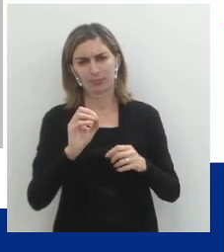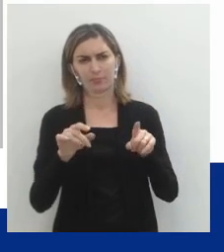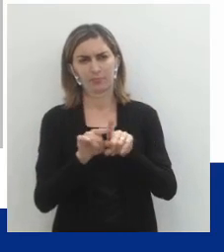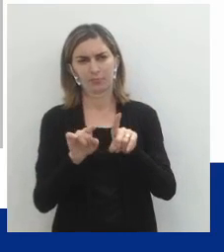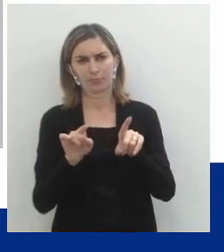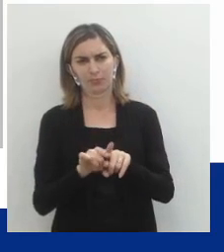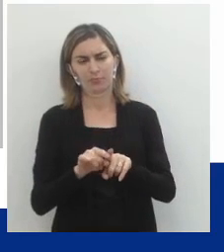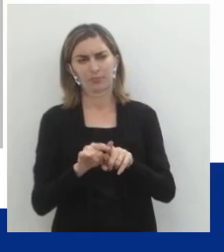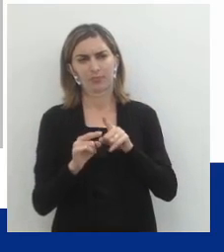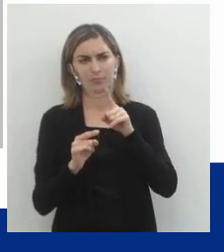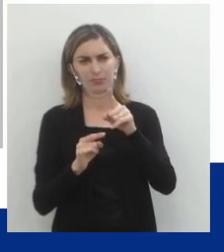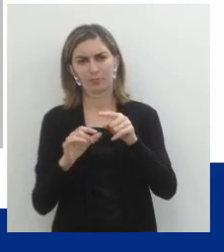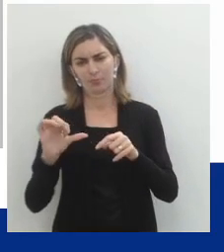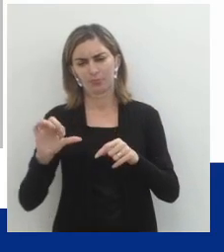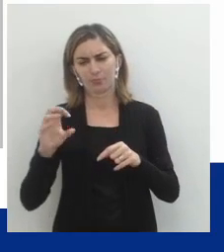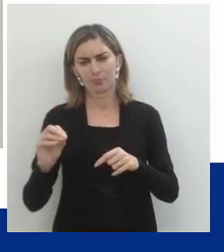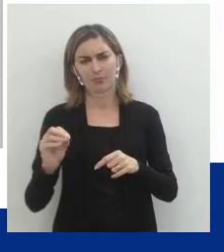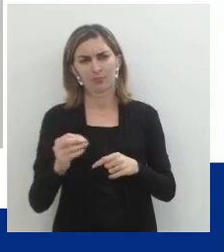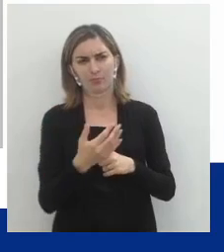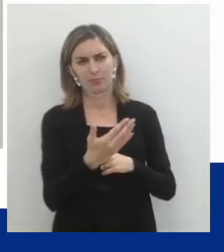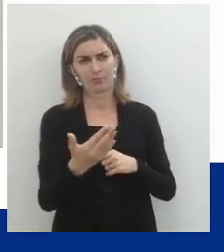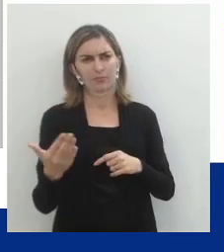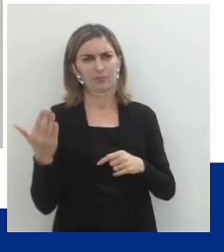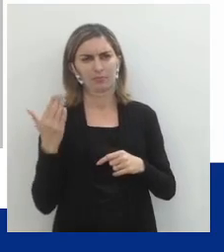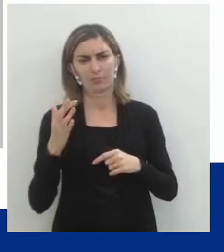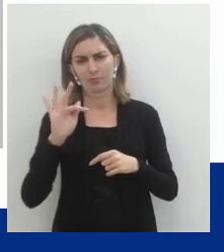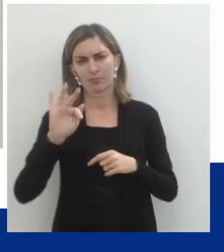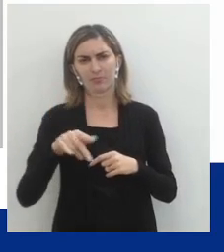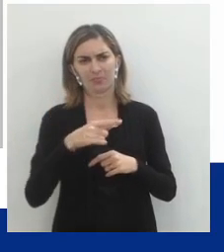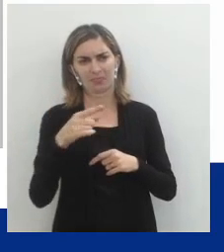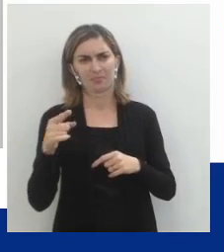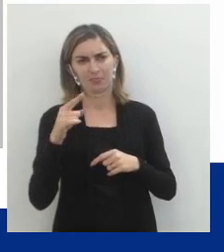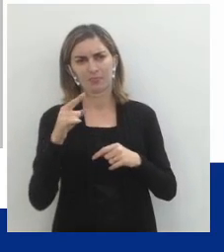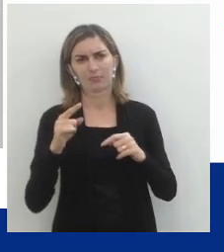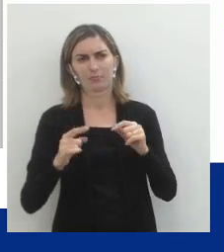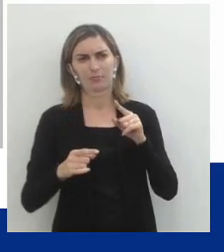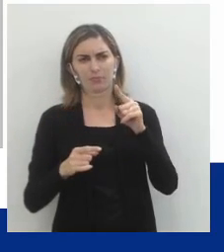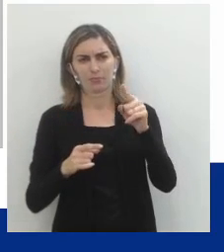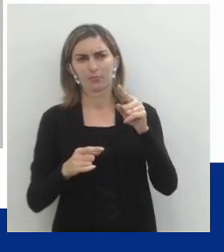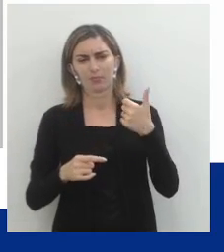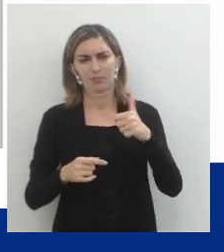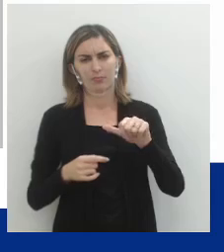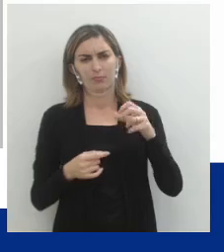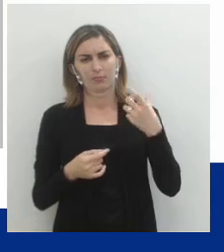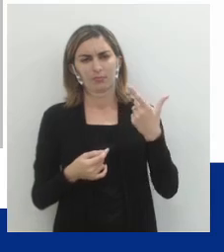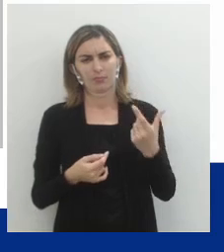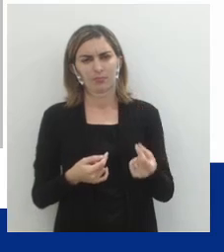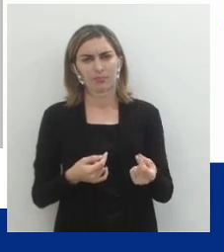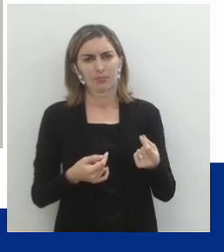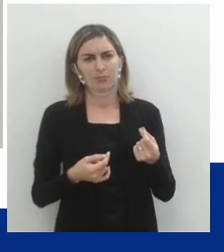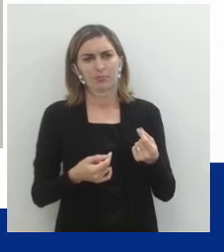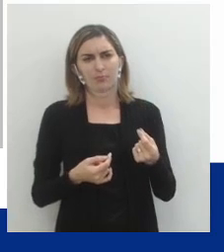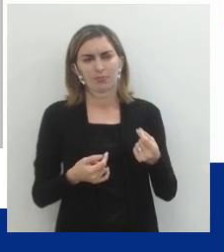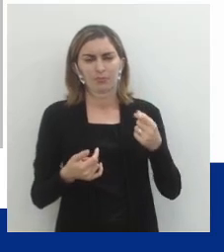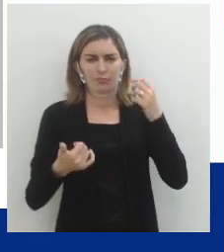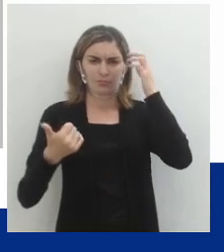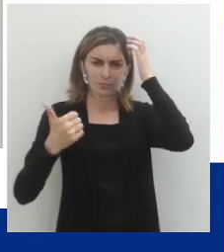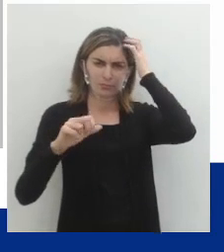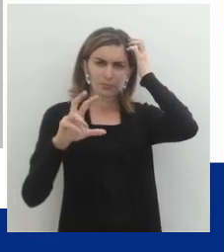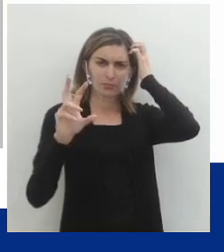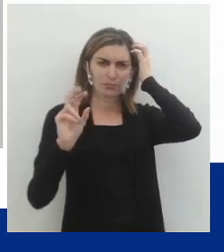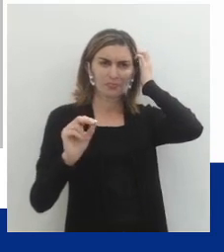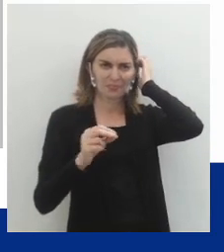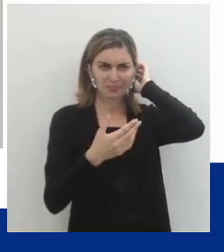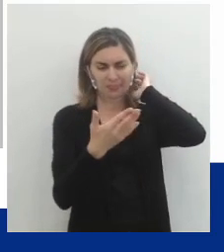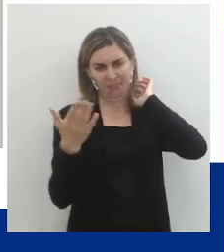no ponto que é equivalente a 90. E a função vai para o mínimo entre 120 e 100, acho que é